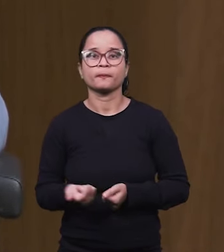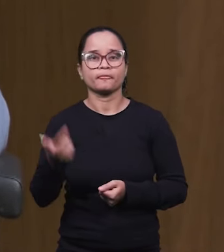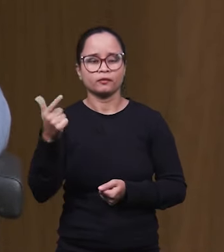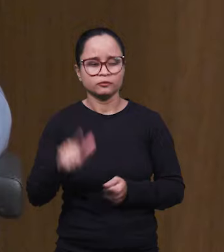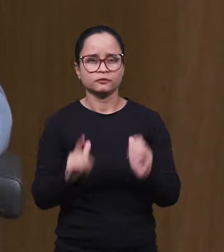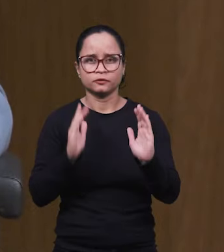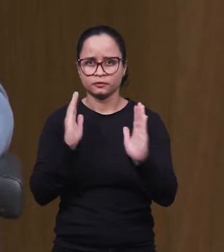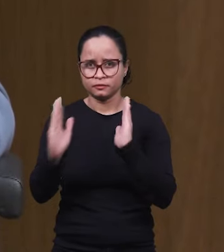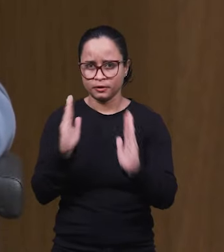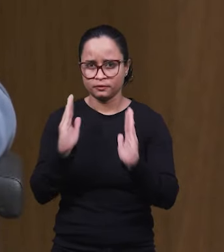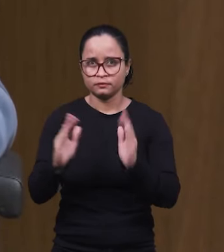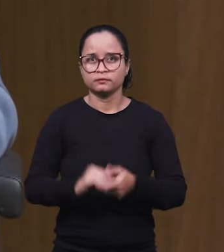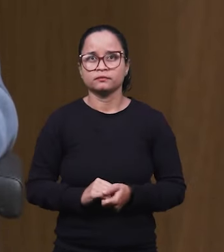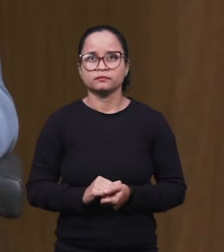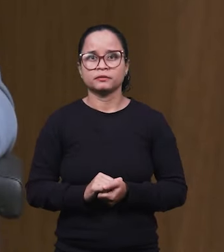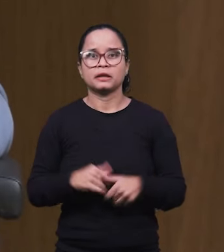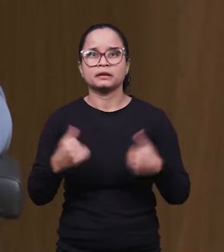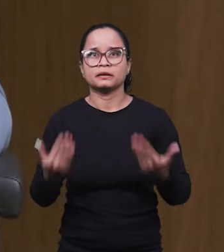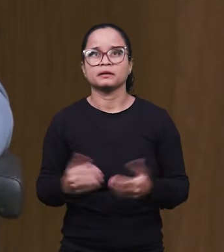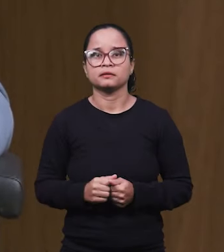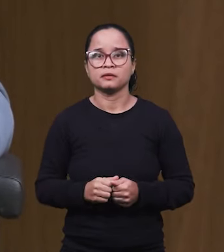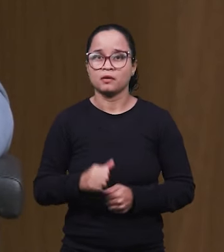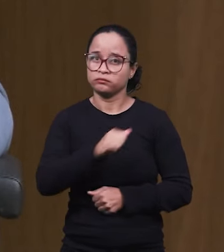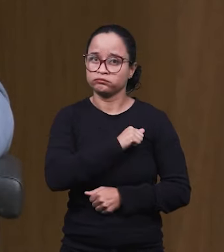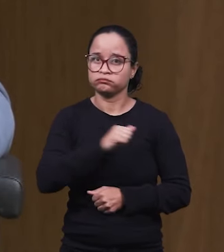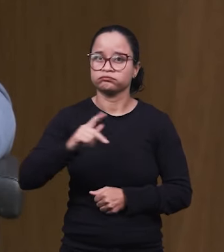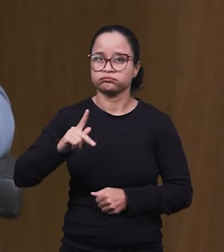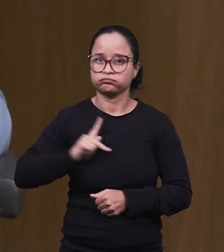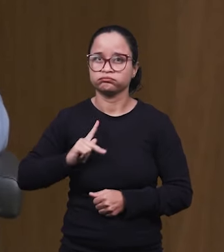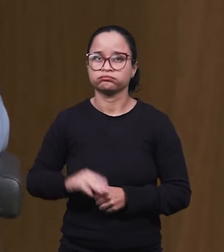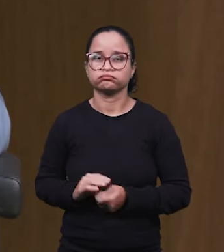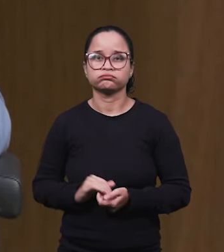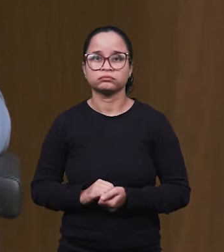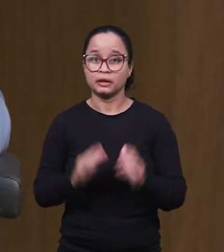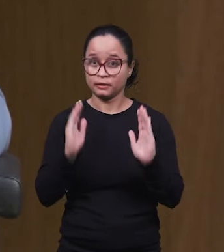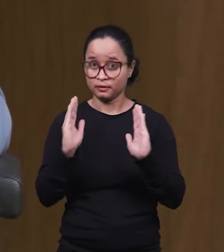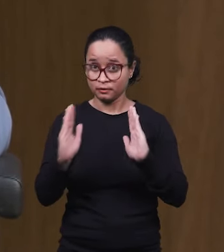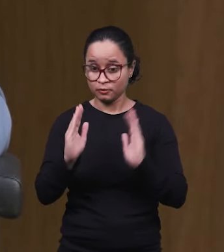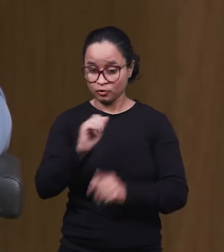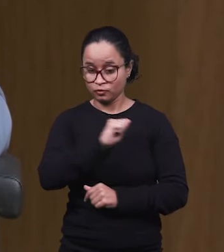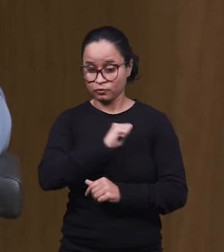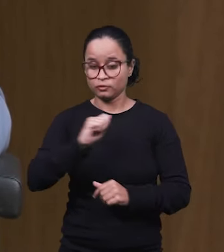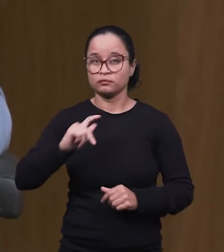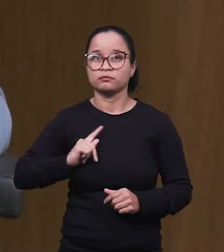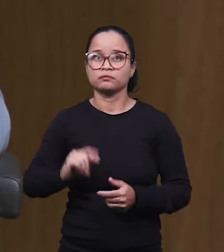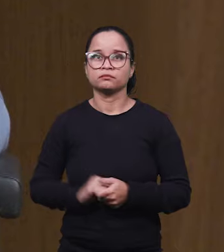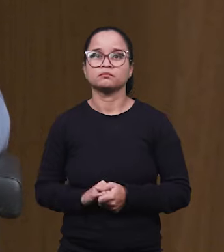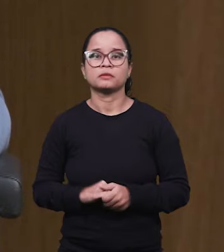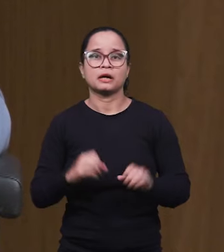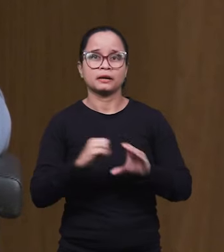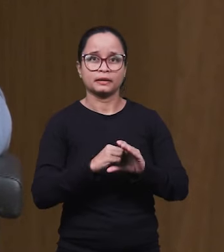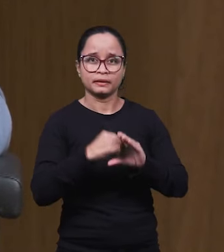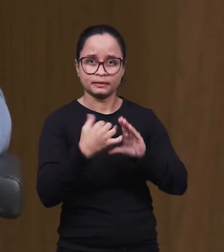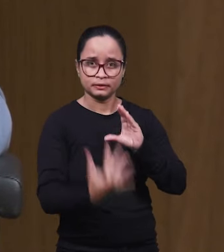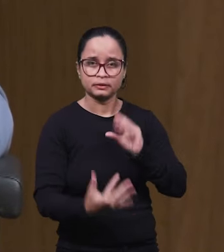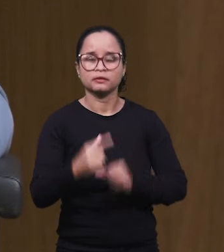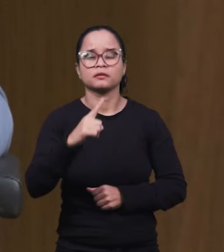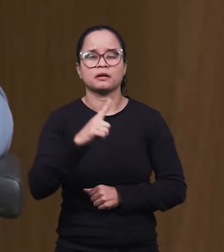que é o período, podemos dizer, apostólico. Esse período apostólico, ele teve uma característica